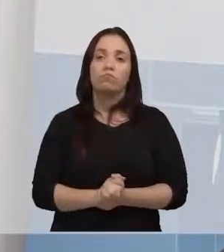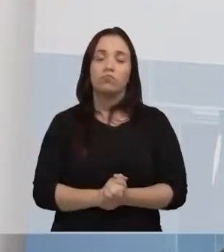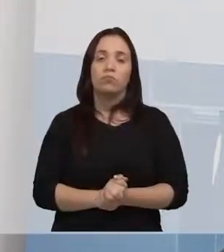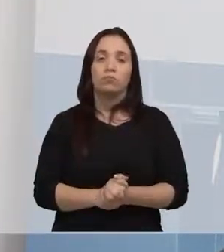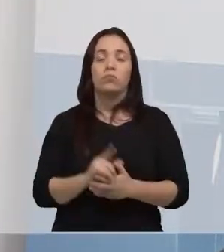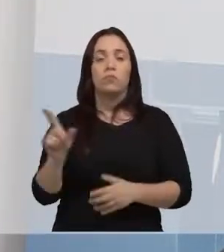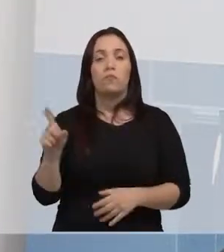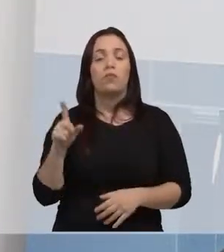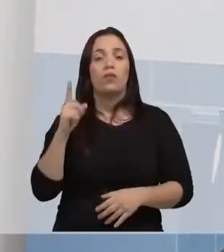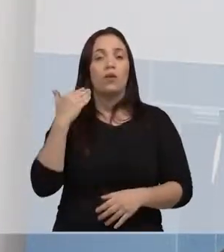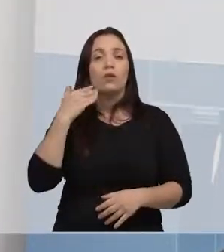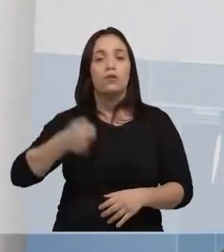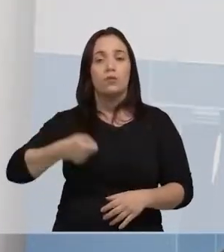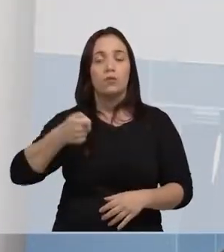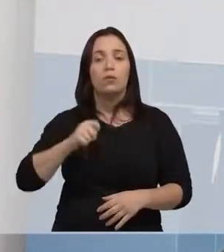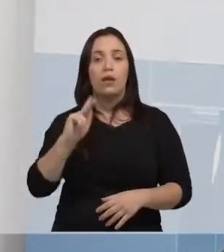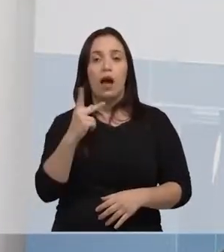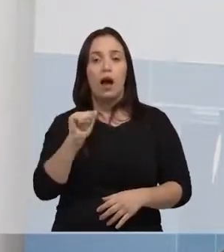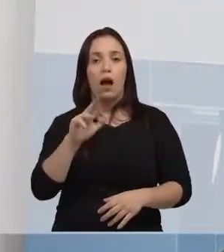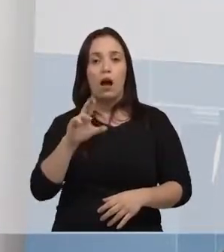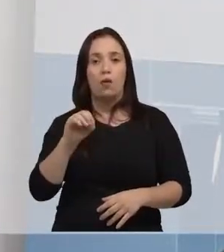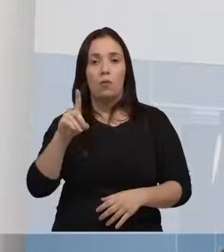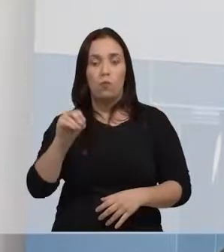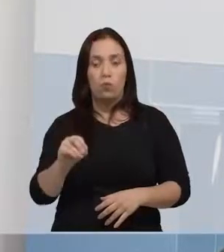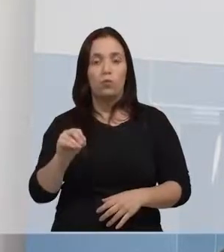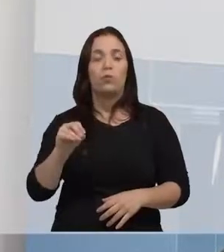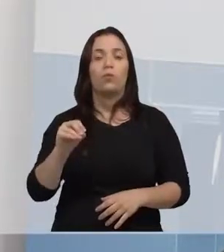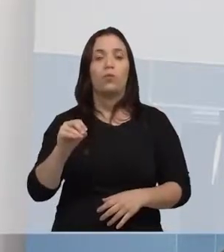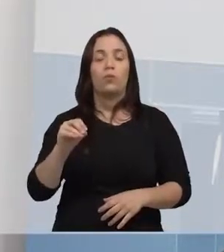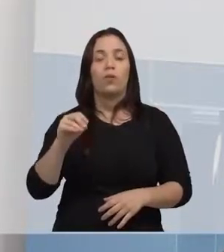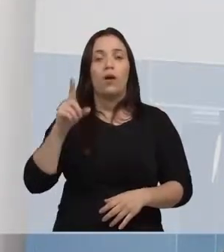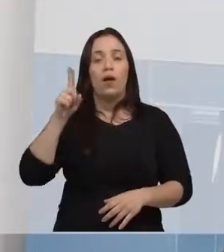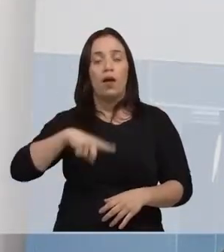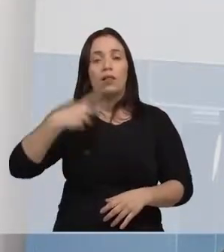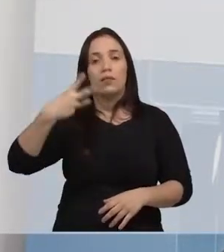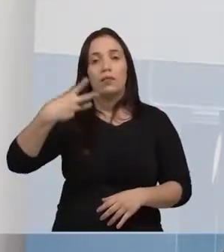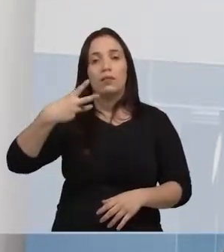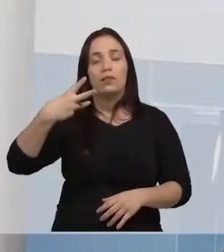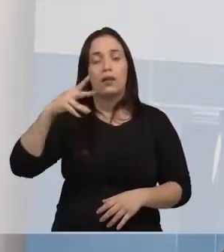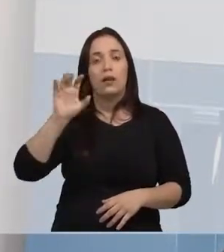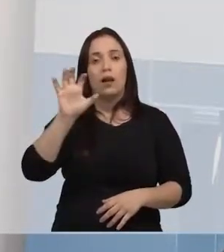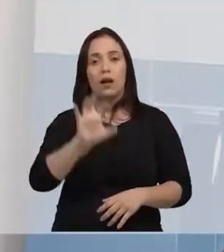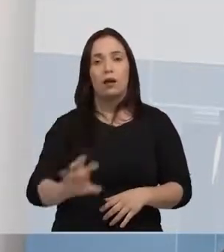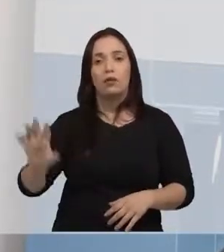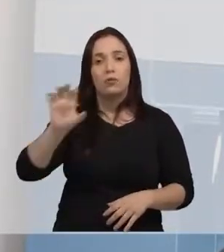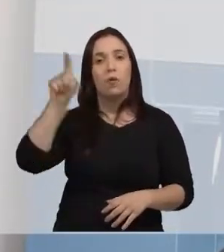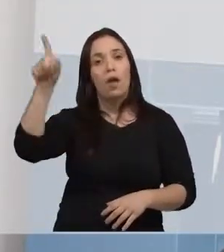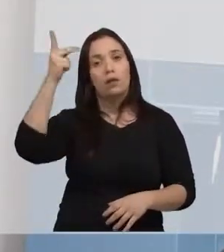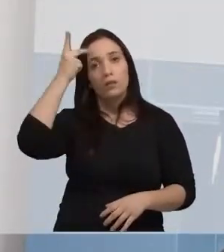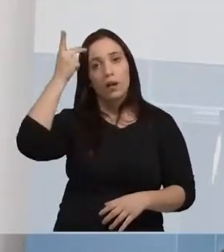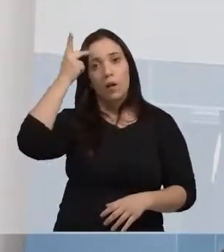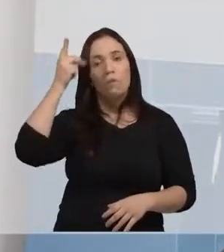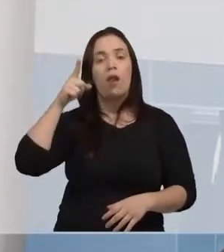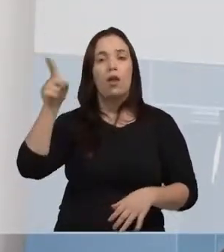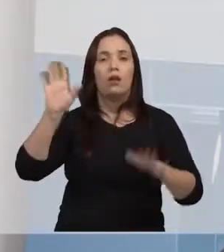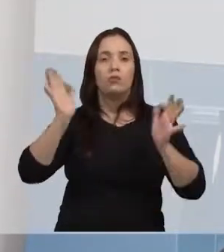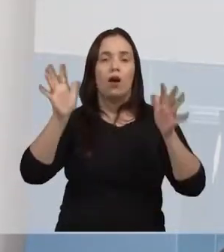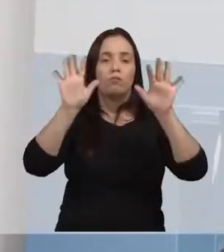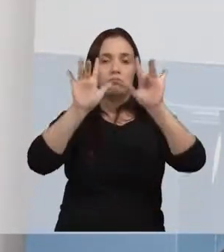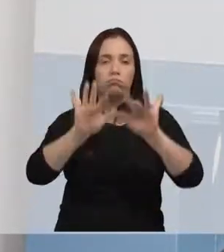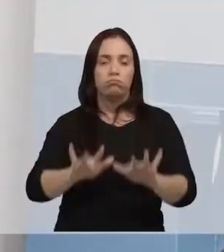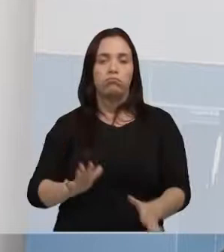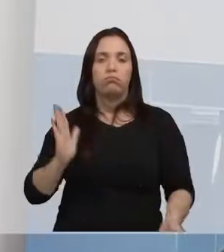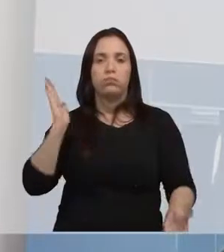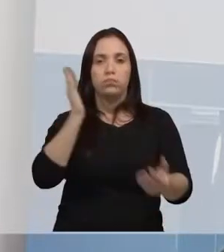federal Haroldo Nader, da 6ª Vara Federal da 3ª Região em São Paulo, concedeu liminar